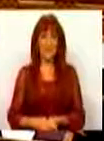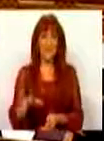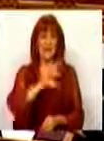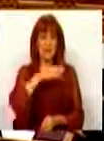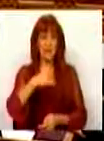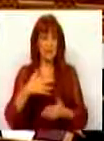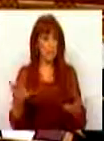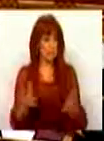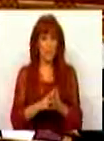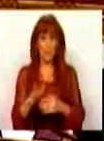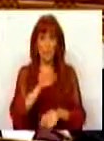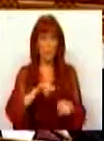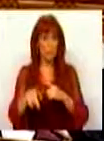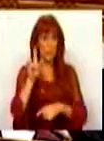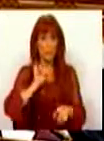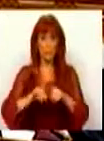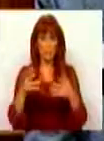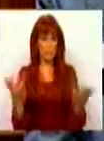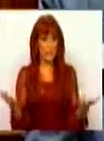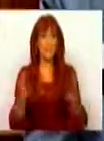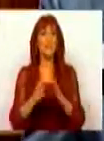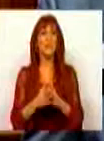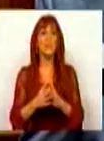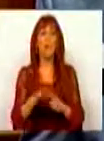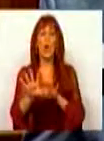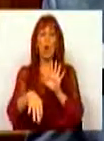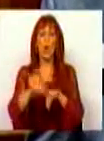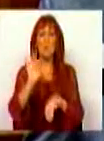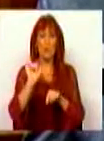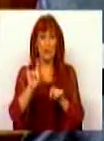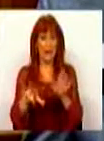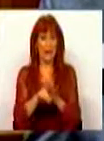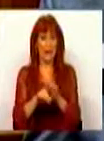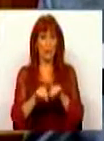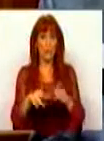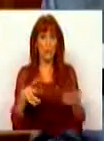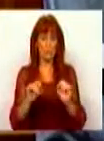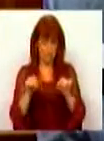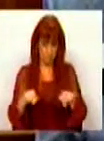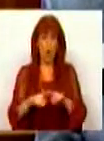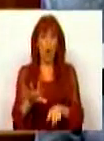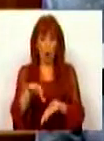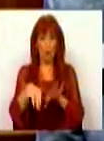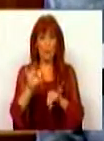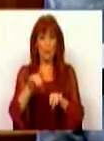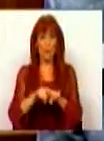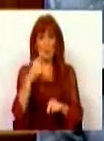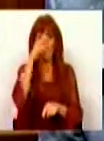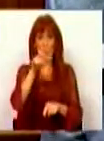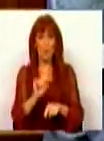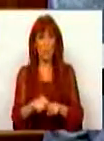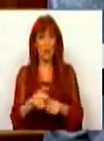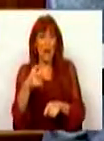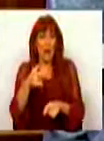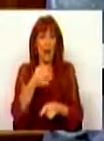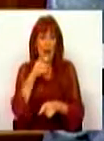Senhor Presidente, senhores deputados, senhoras deputadas, a opção desta lei, como não podia deixar de ser, é uma opção pelo cidadão. Só não